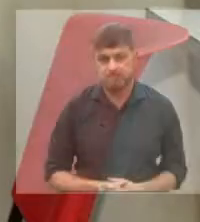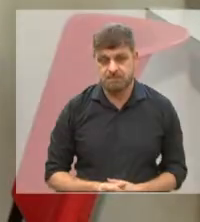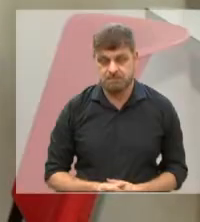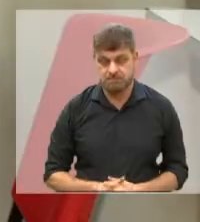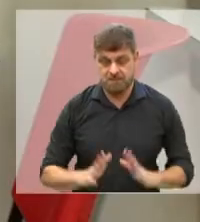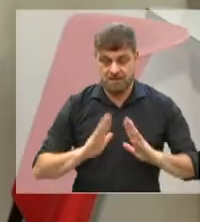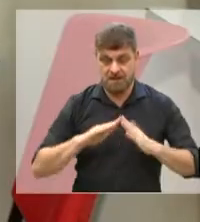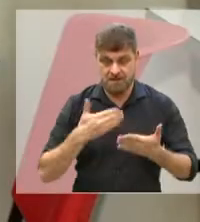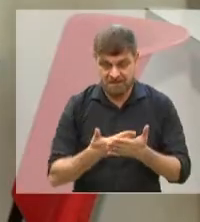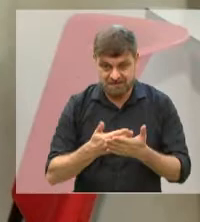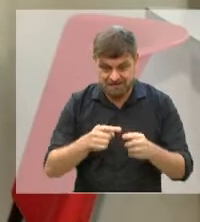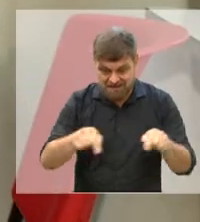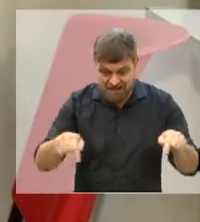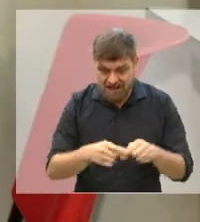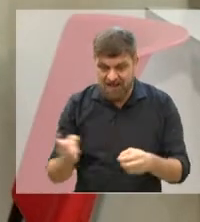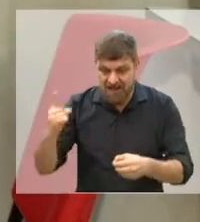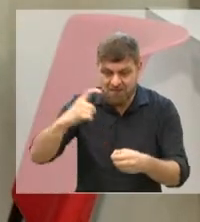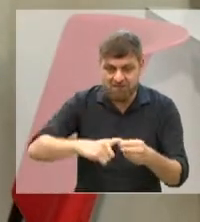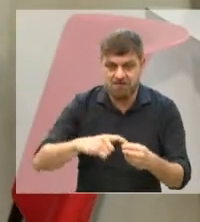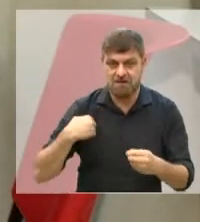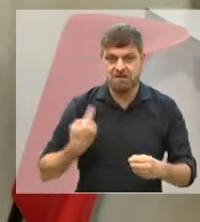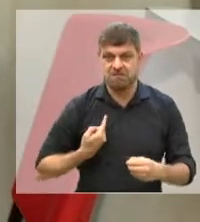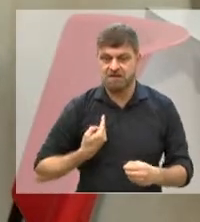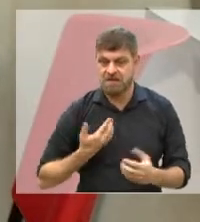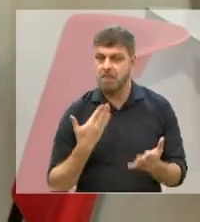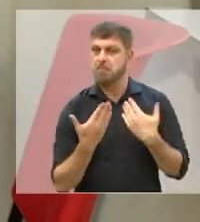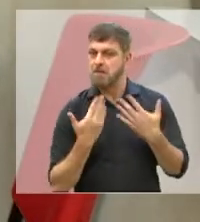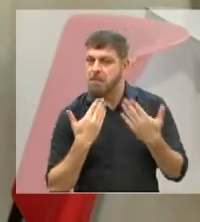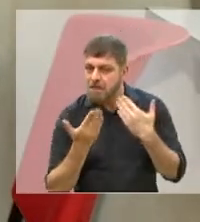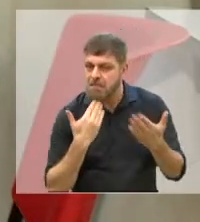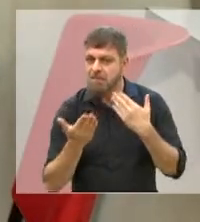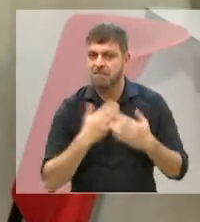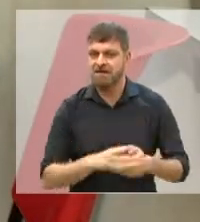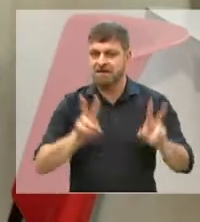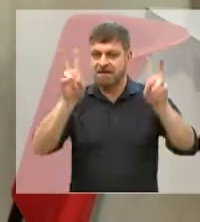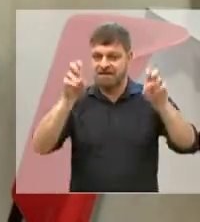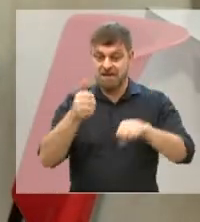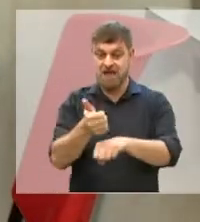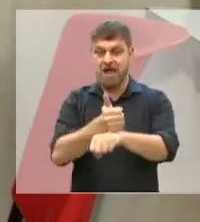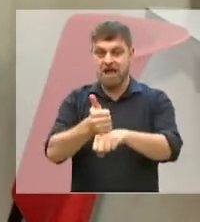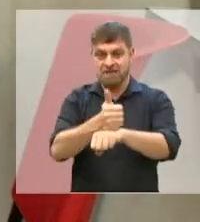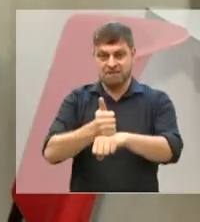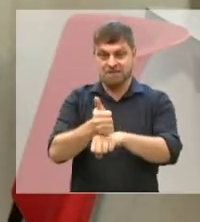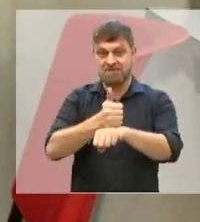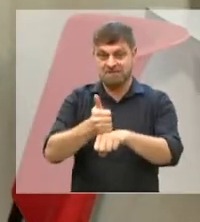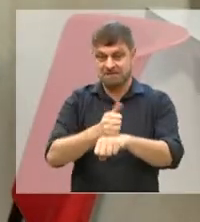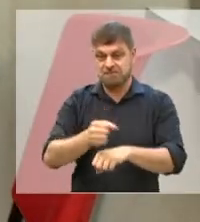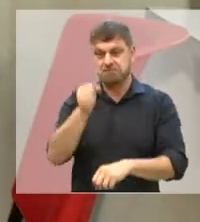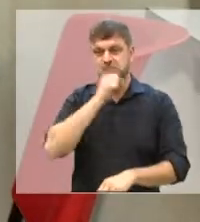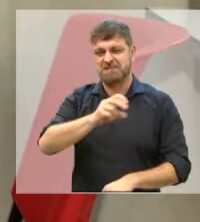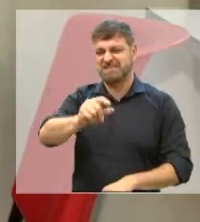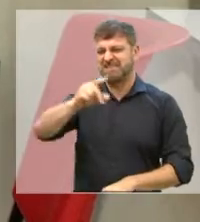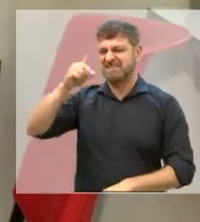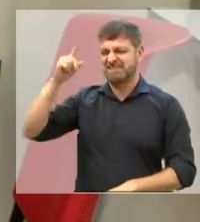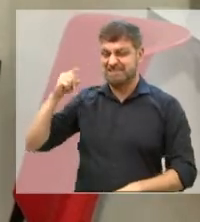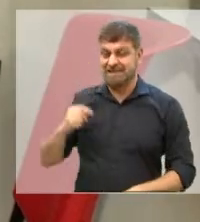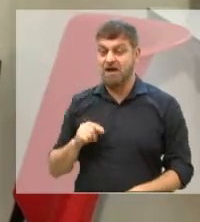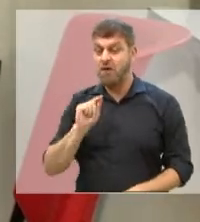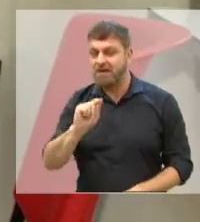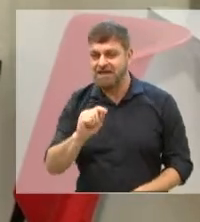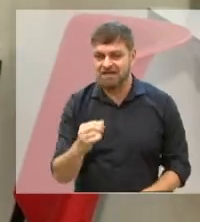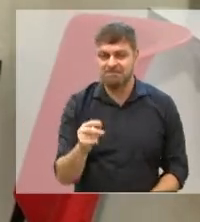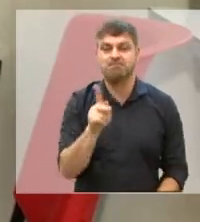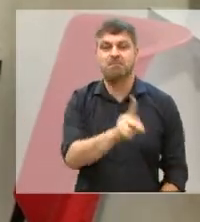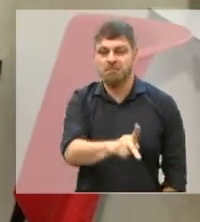O Sala de Aula está de volta porque a gente vai continuar nesse bate-papo sobre a profissão tão antiga e tão importante que é a profissão